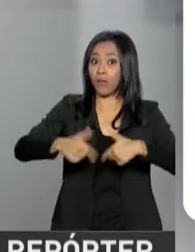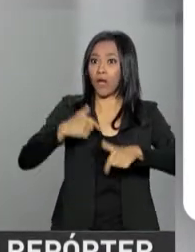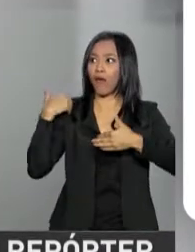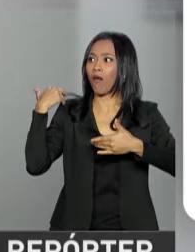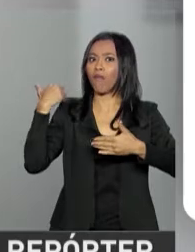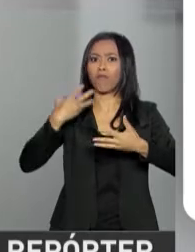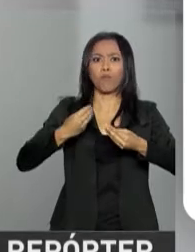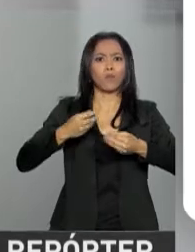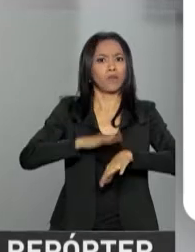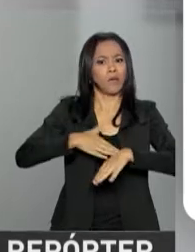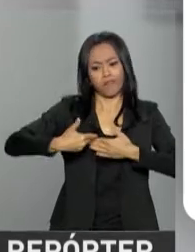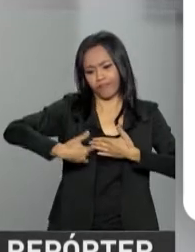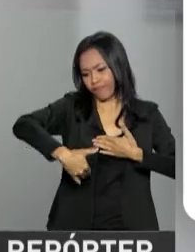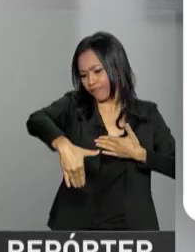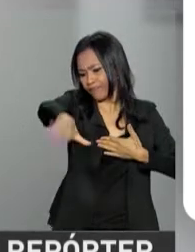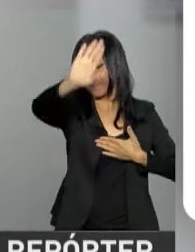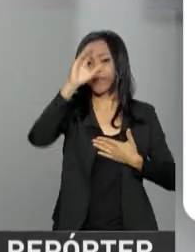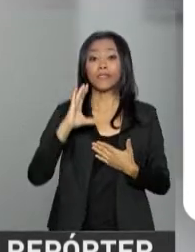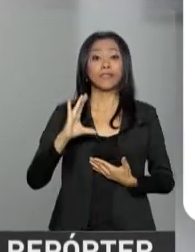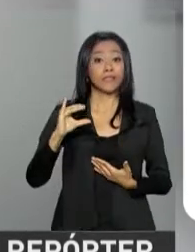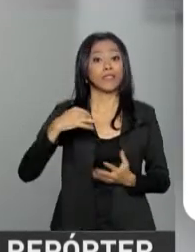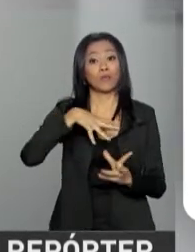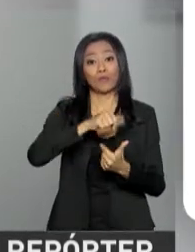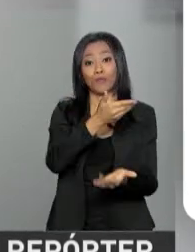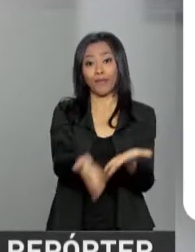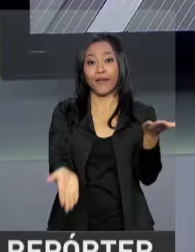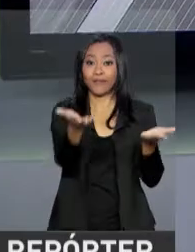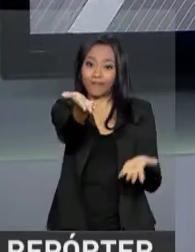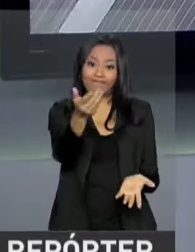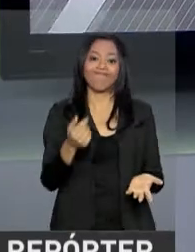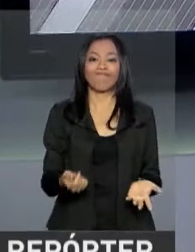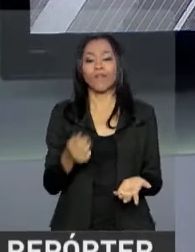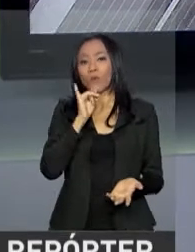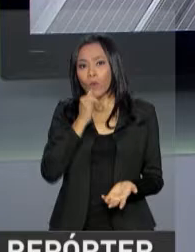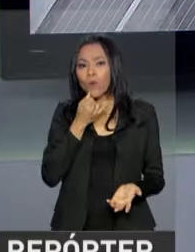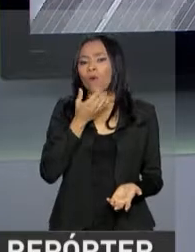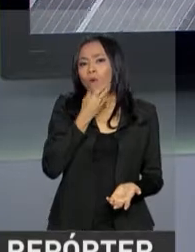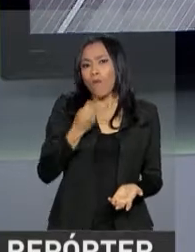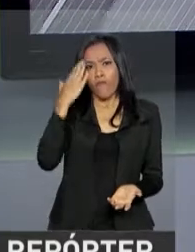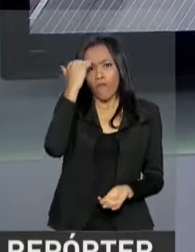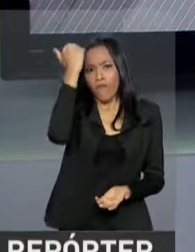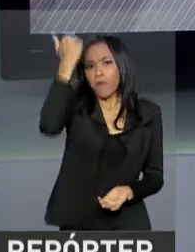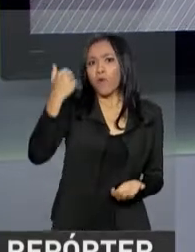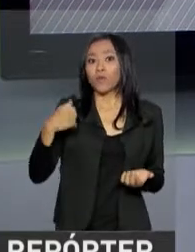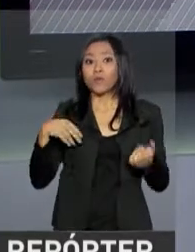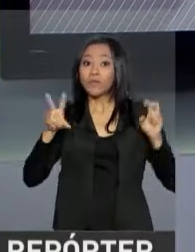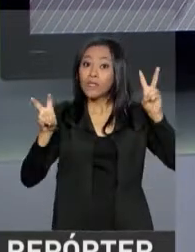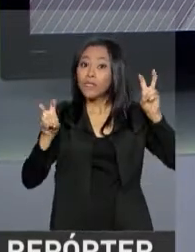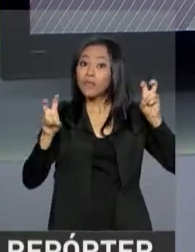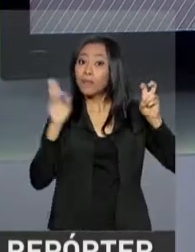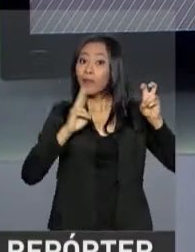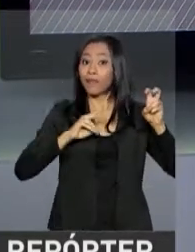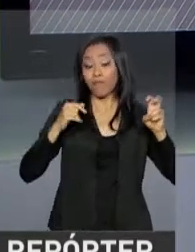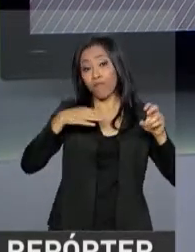tempo. Para Temer, a ciência e o mundo perdem um grande aliado. O físico britânico, famoso autor de Breve História do Tempo,